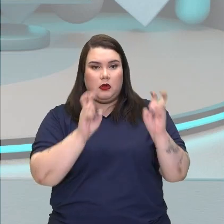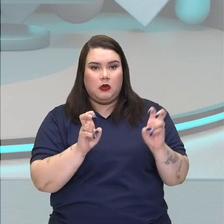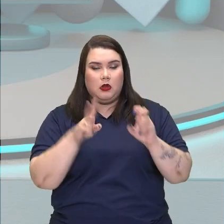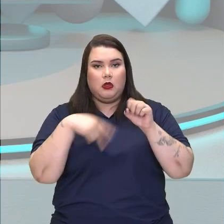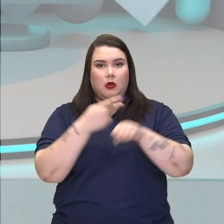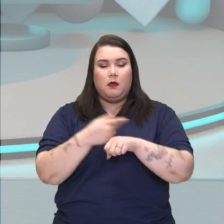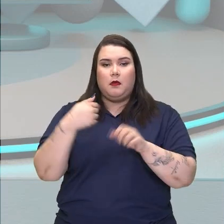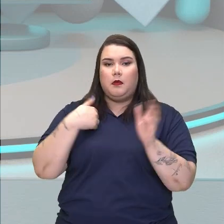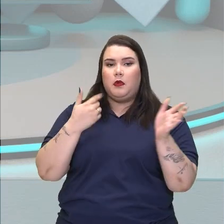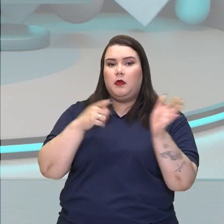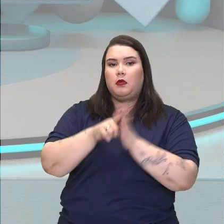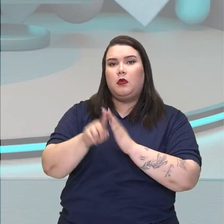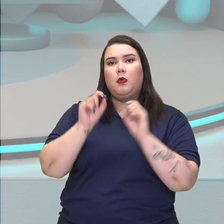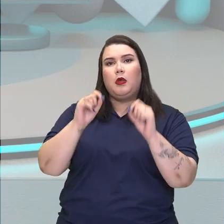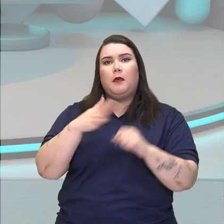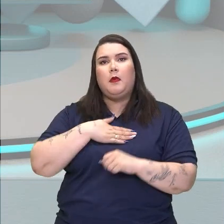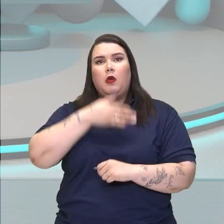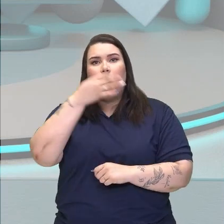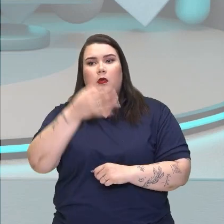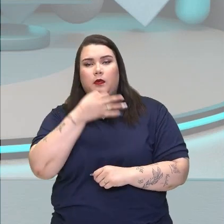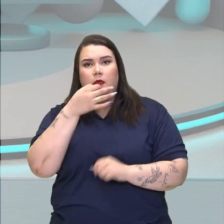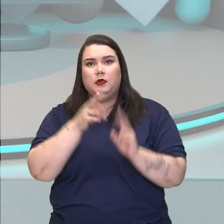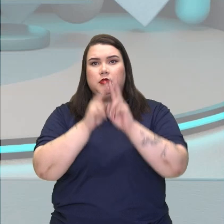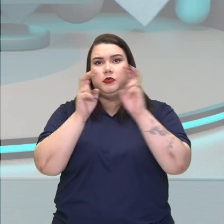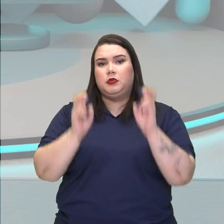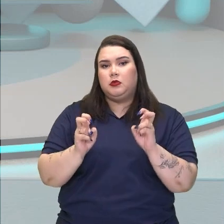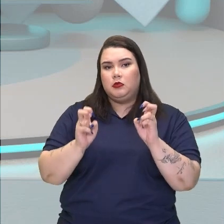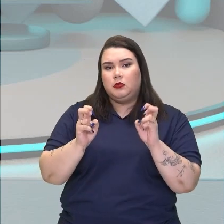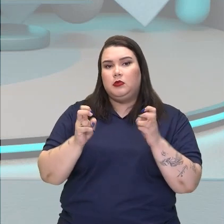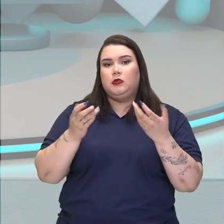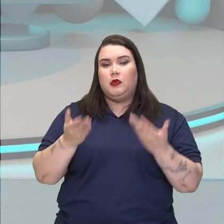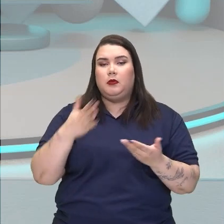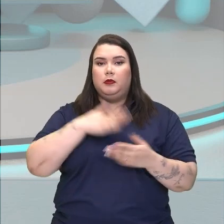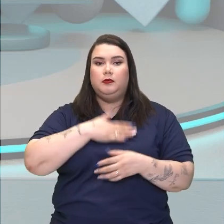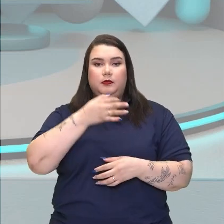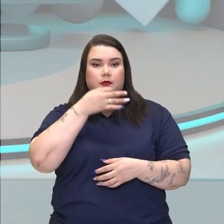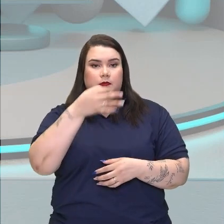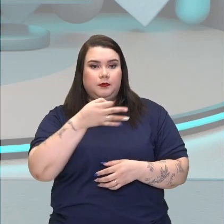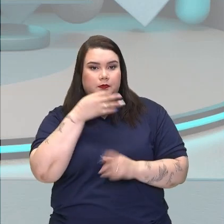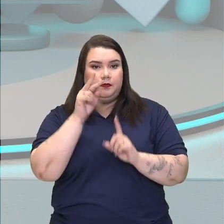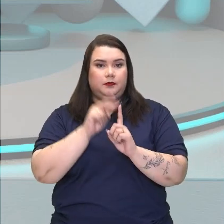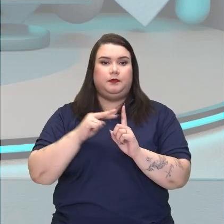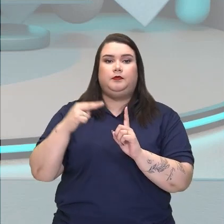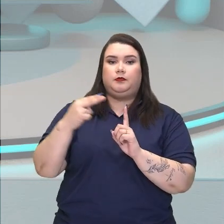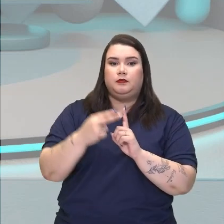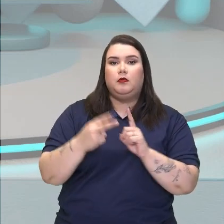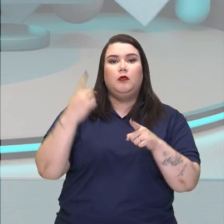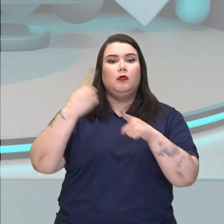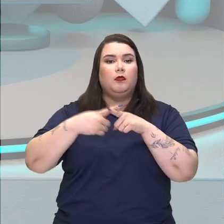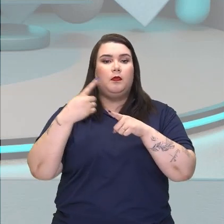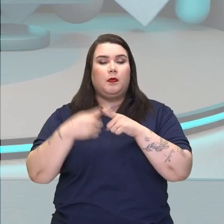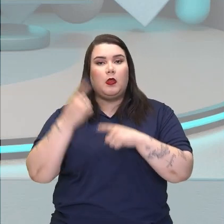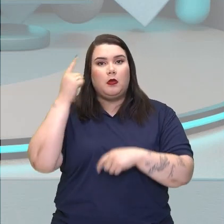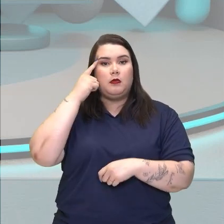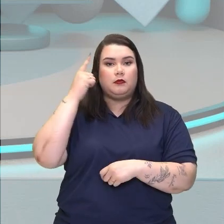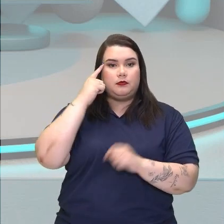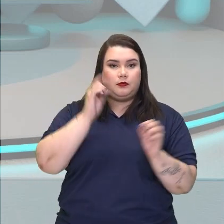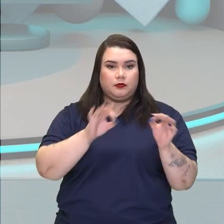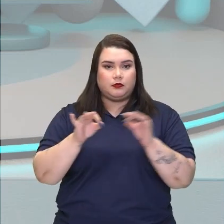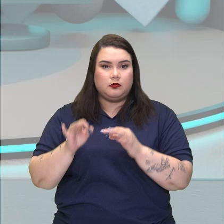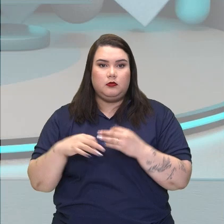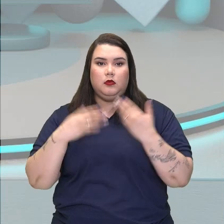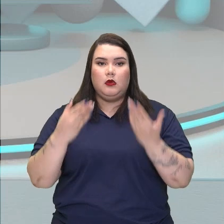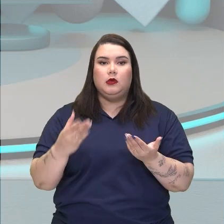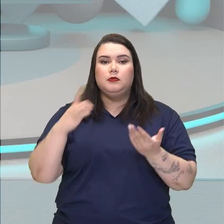eu pergunto o que eu penso sobre o tema, minha tese, a minha opinião, meu ponto de vista. E por que eu penso isso? Aí nós vamos